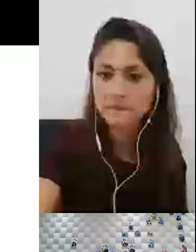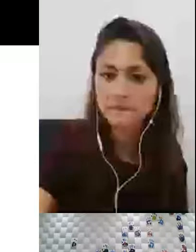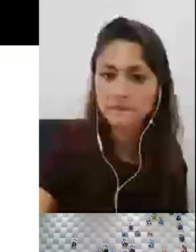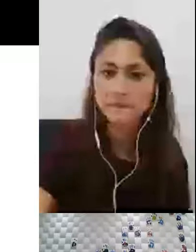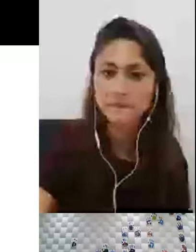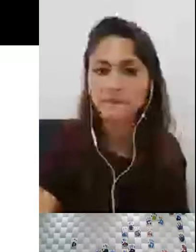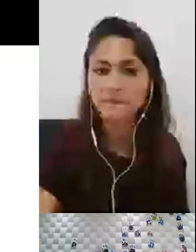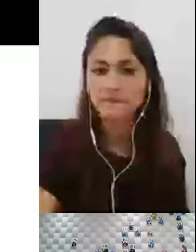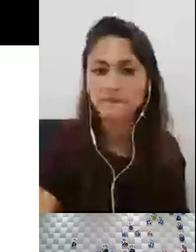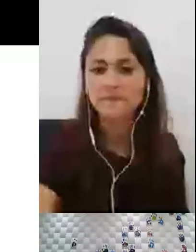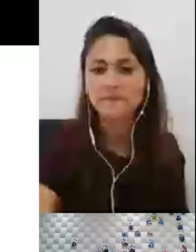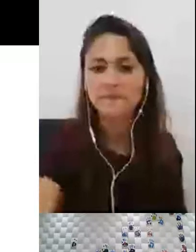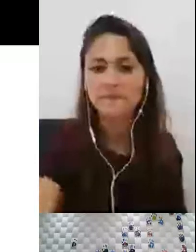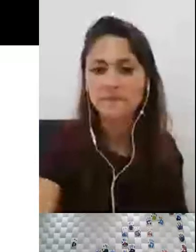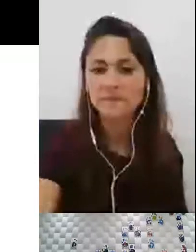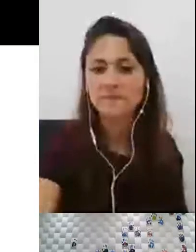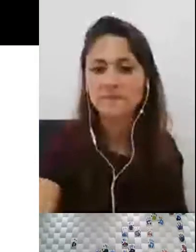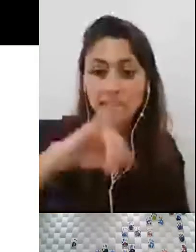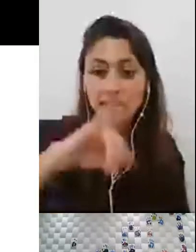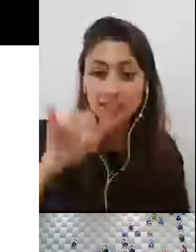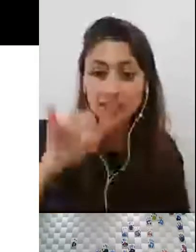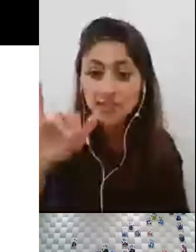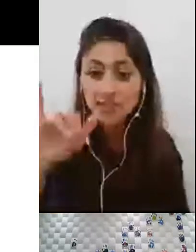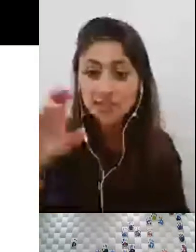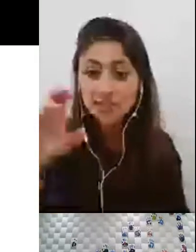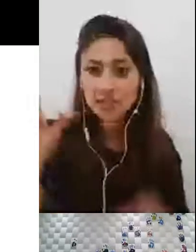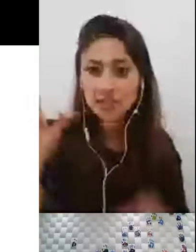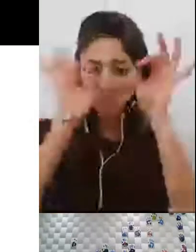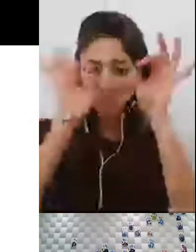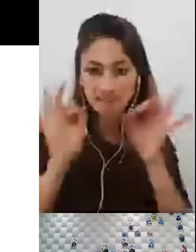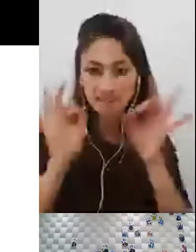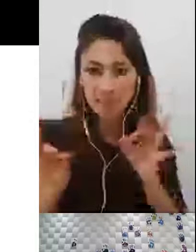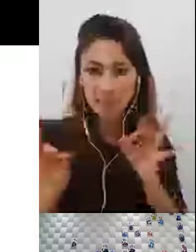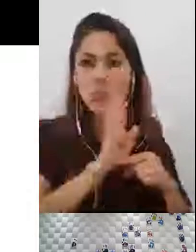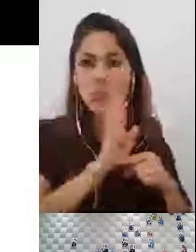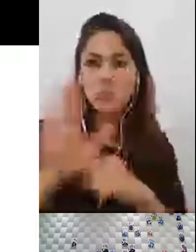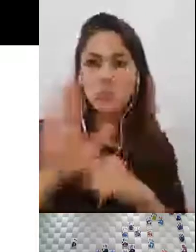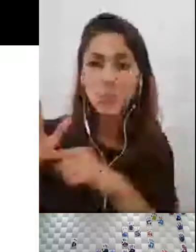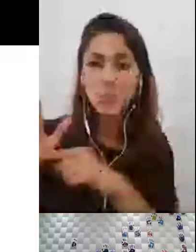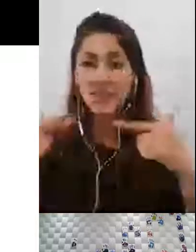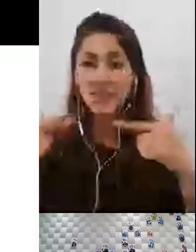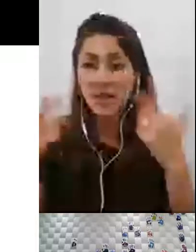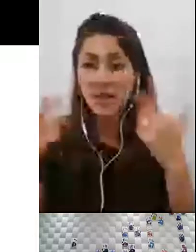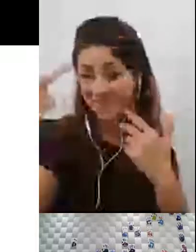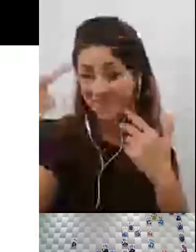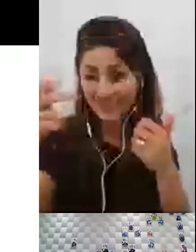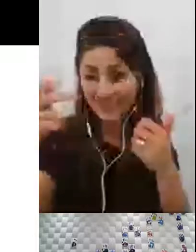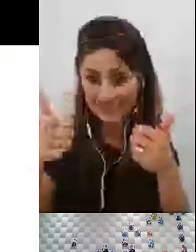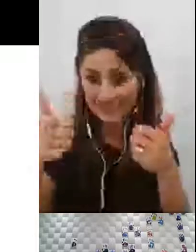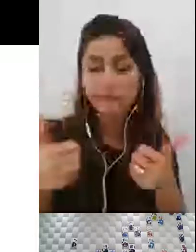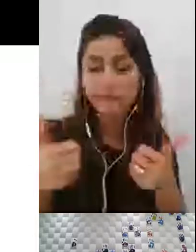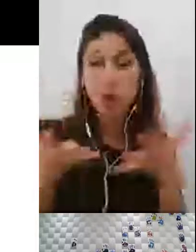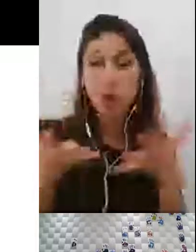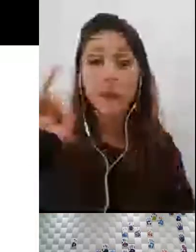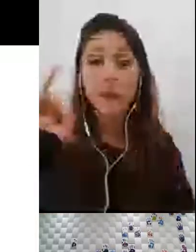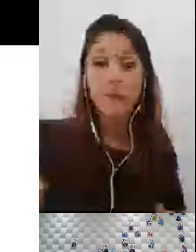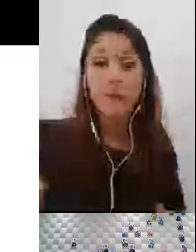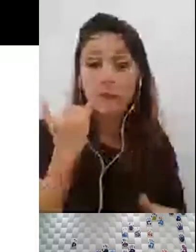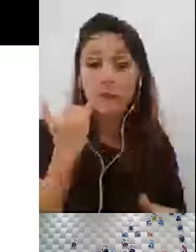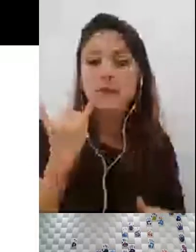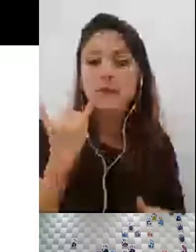Muito bom. O Jairo está se preparando aí para fazer a apresentação para a gente do laboratório, tá? Eu vou aproveitar a pergunta da Andrea, tá,